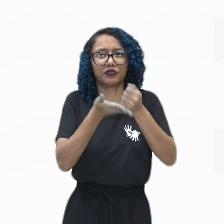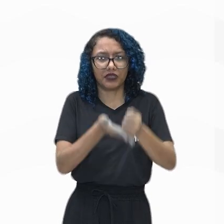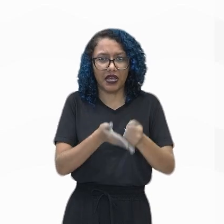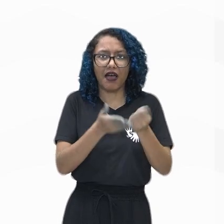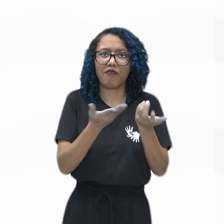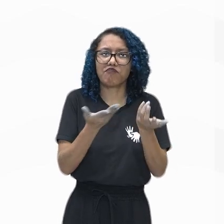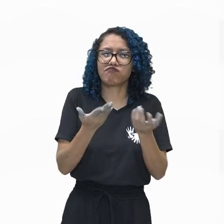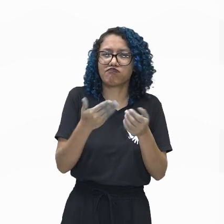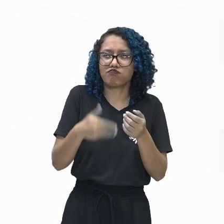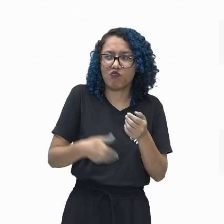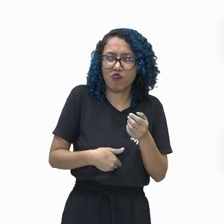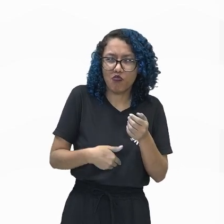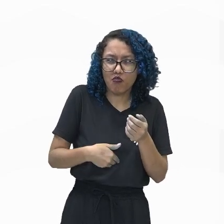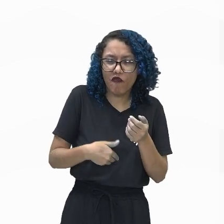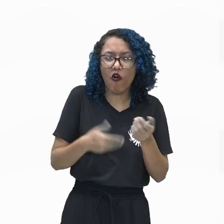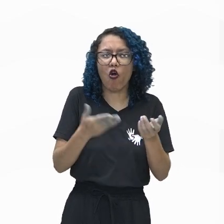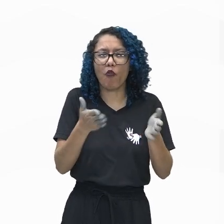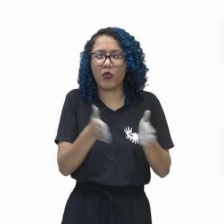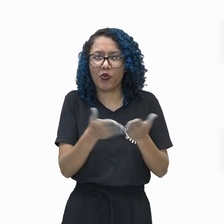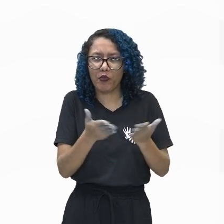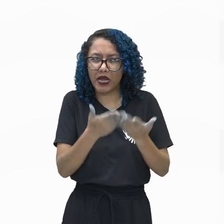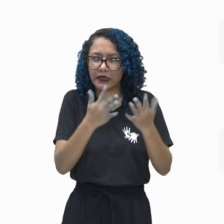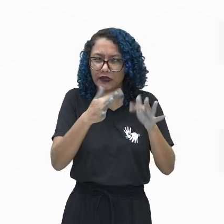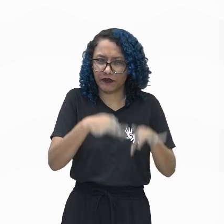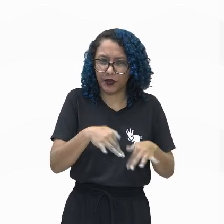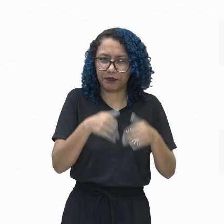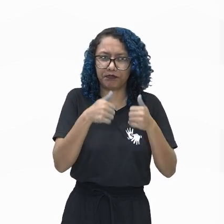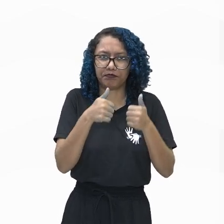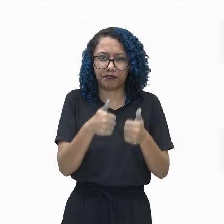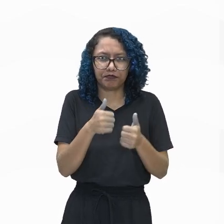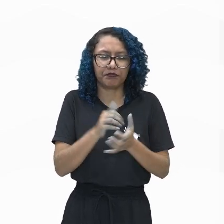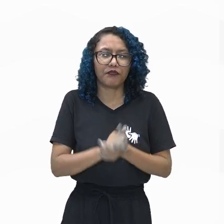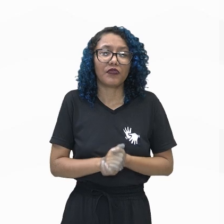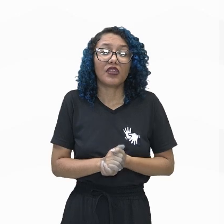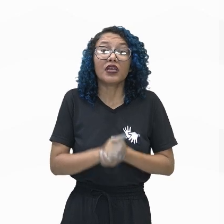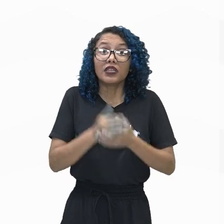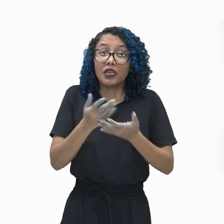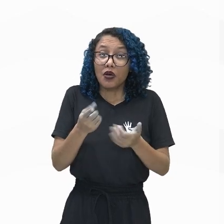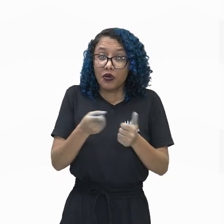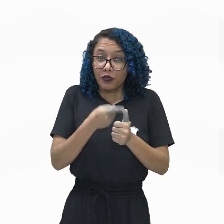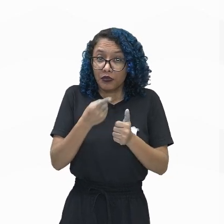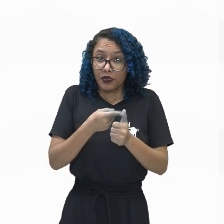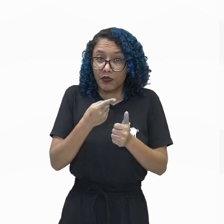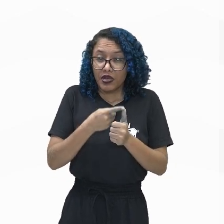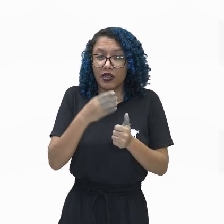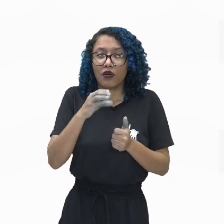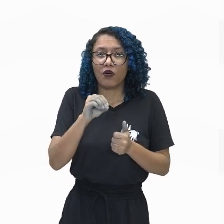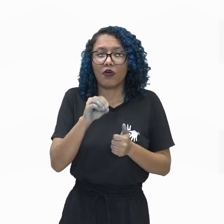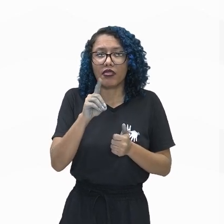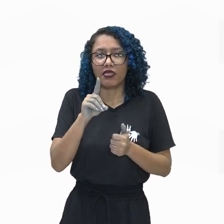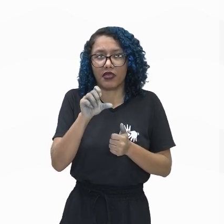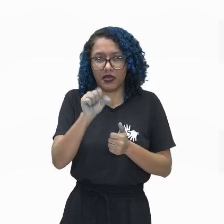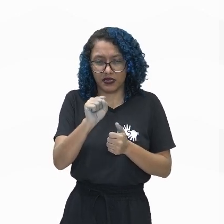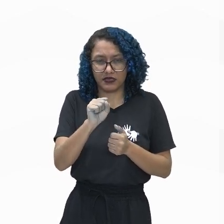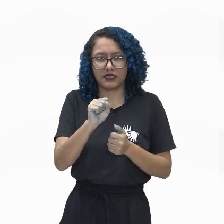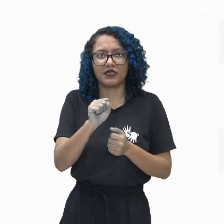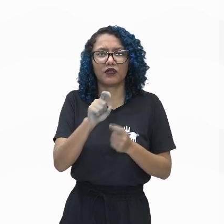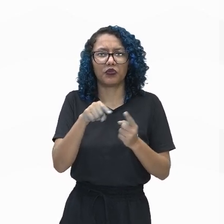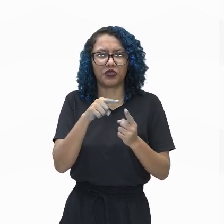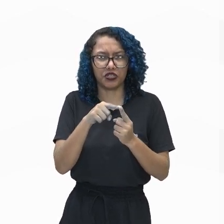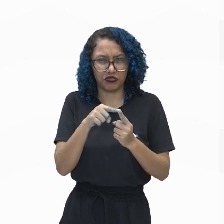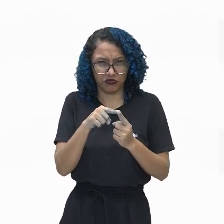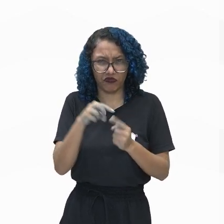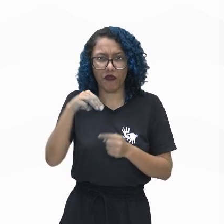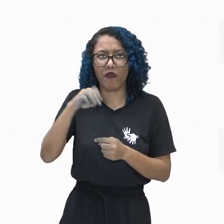porque essa ODS número 1 tem alguns objetivos, algumas metas para estar